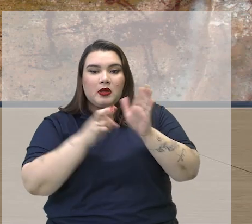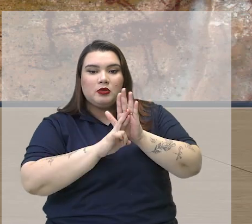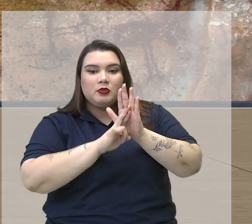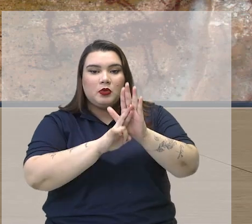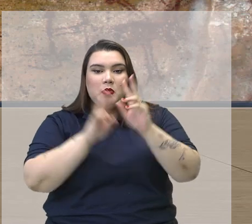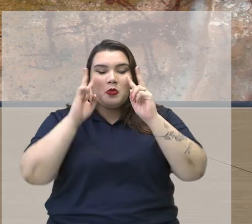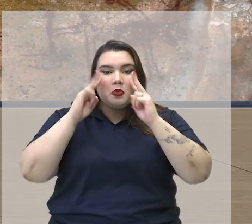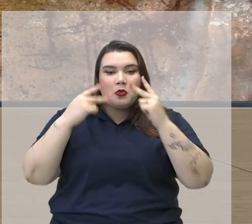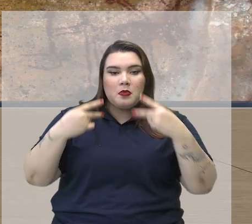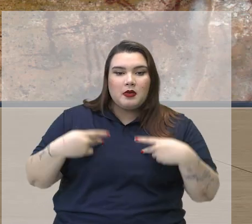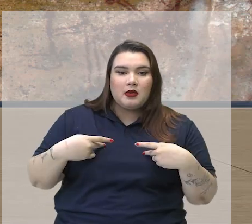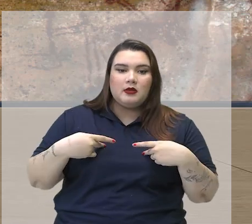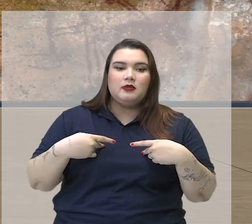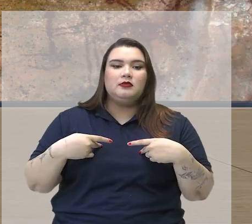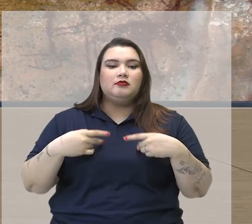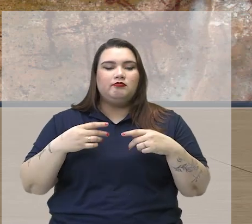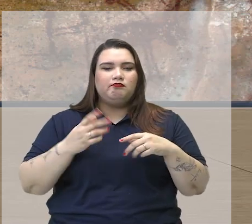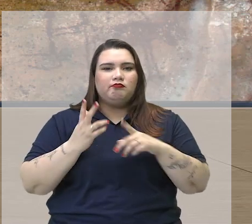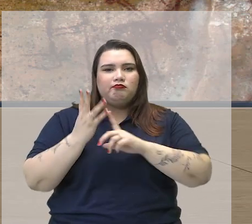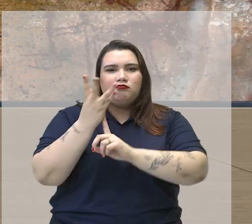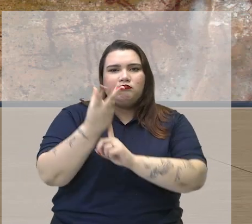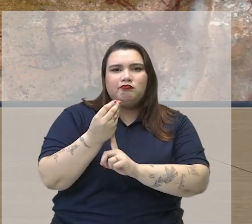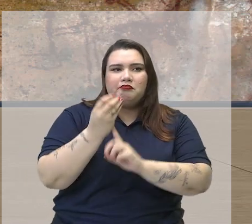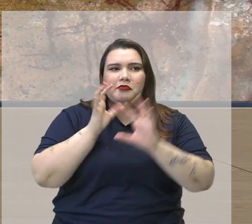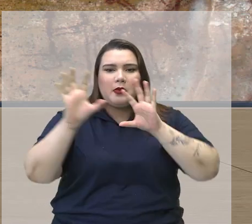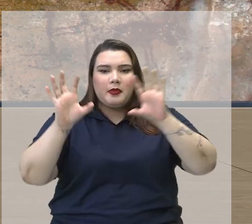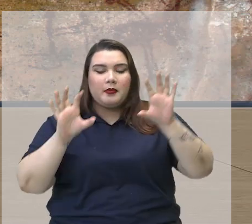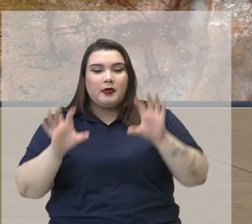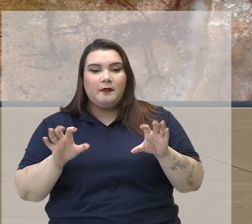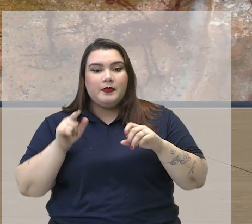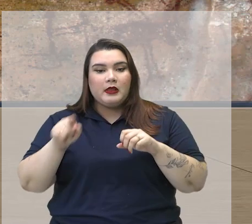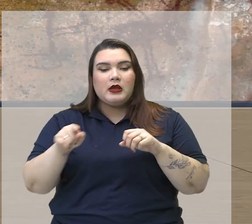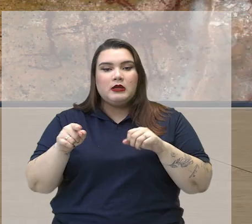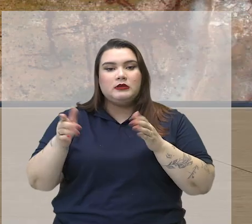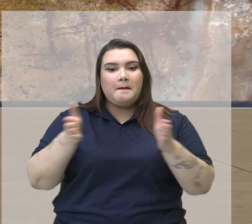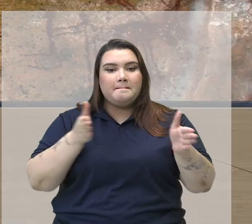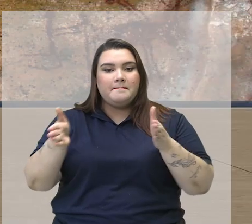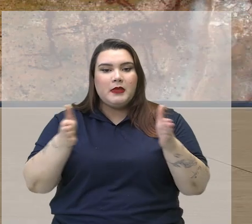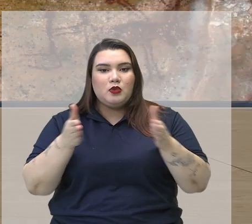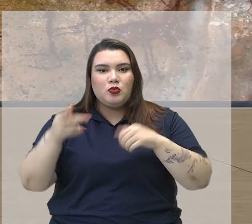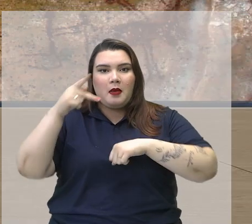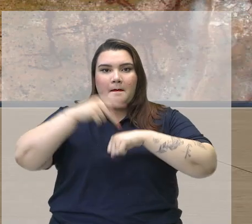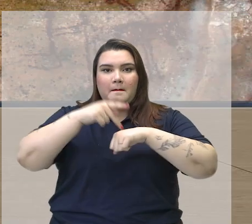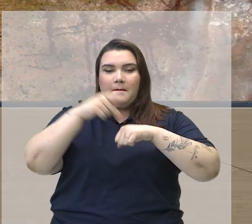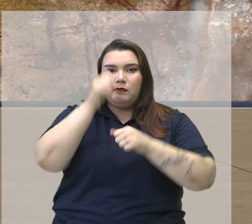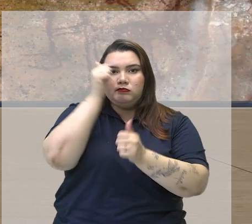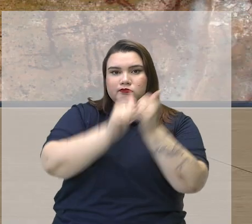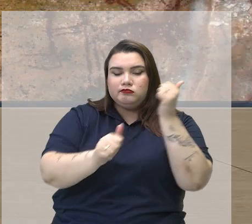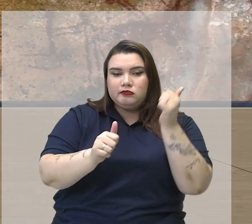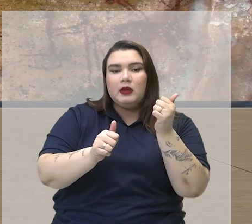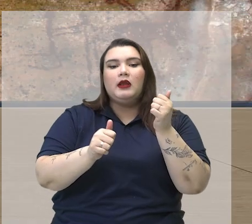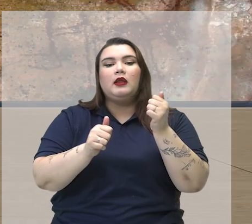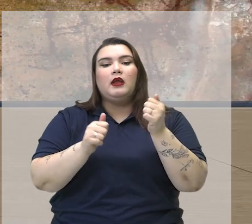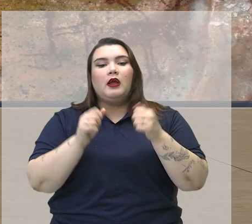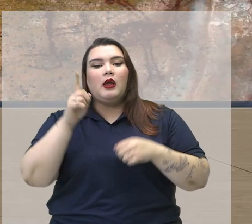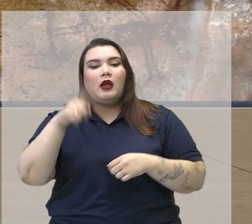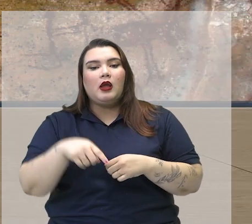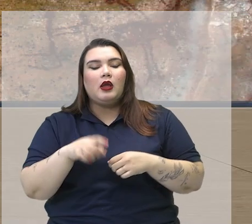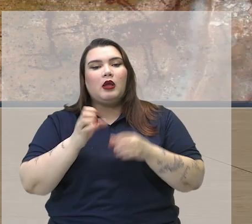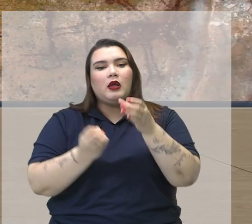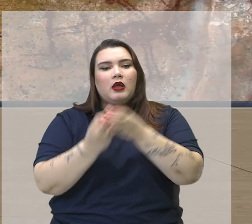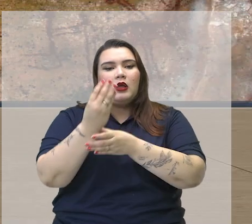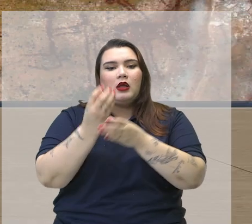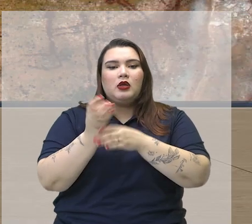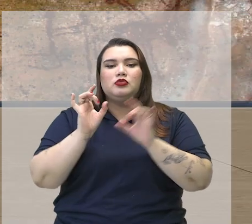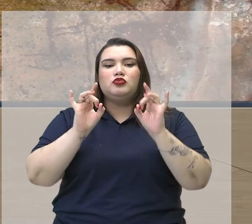humanas ali também. Então, no período paleolítico, os primitivos, eles produziam apenas animais, porque